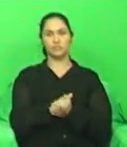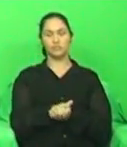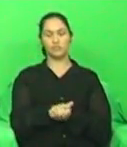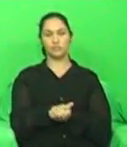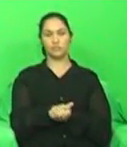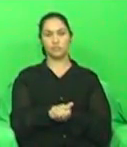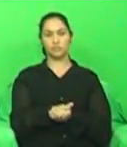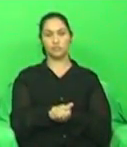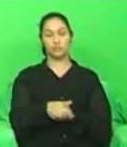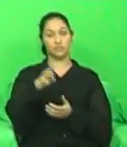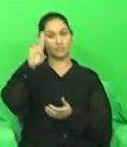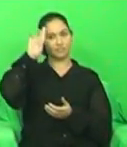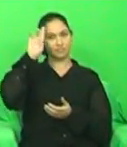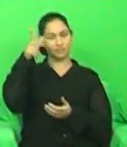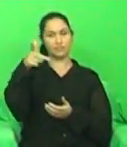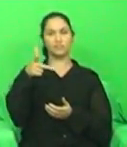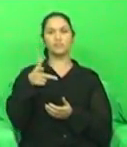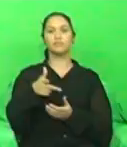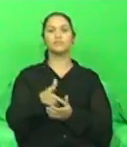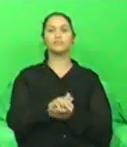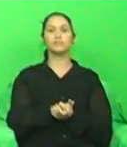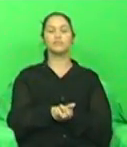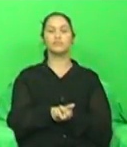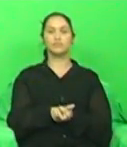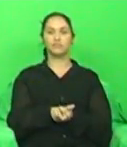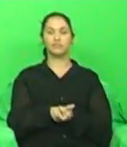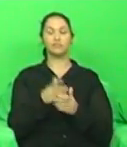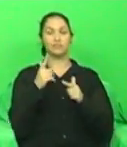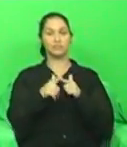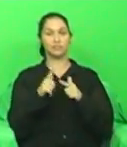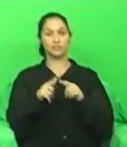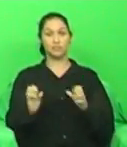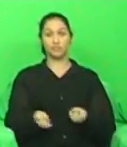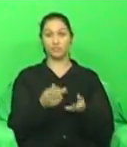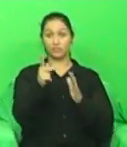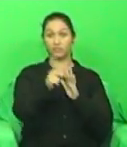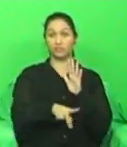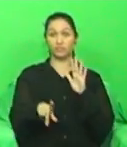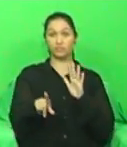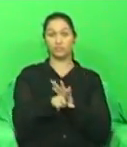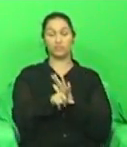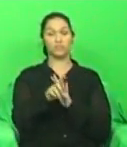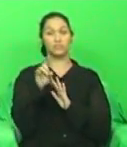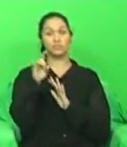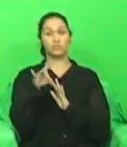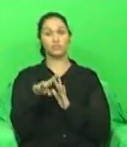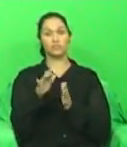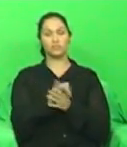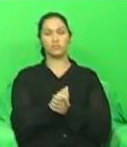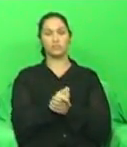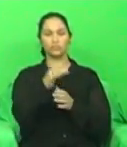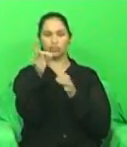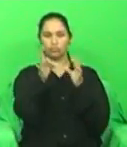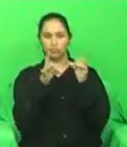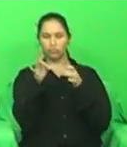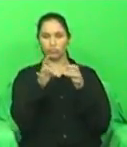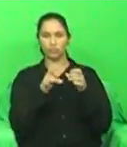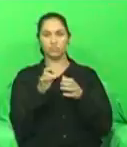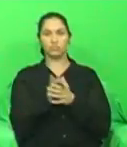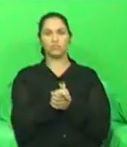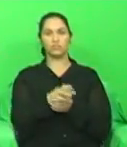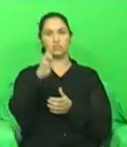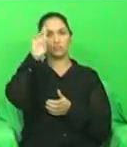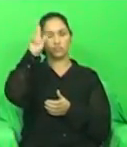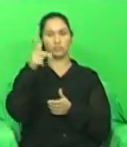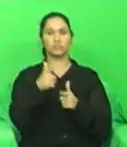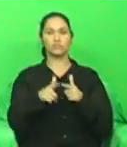essa pequena anomalia então esse projeto vem para acertar vem para corrigir e resolver essa condição fica à vontade